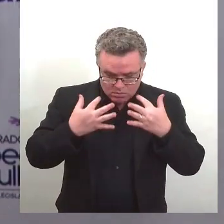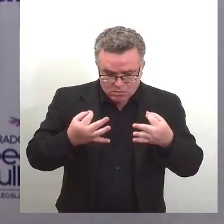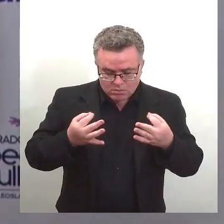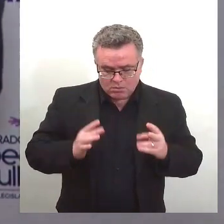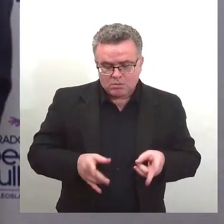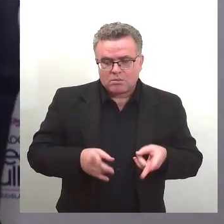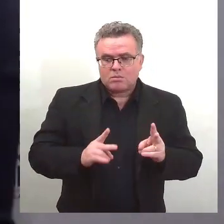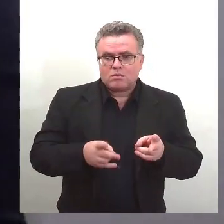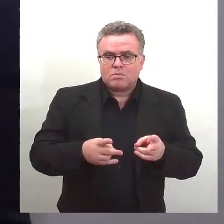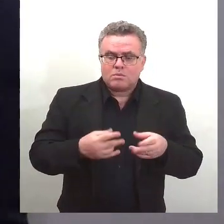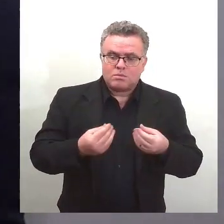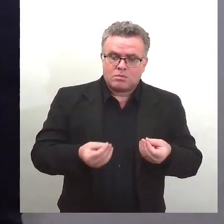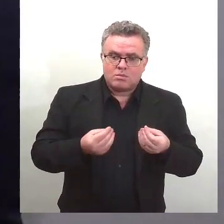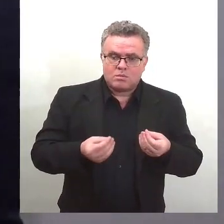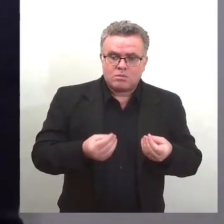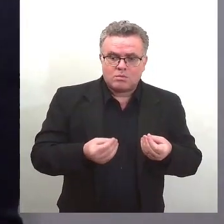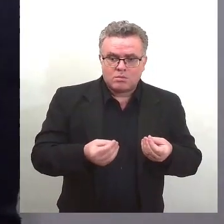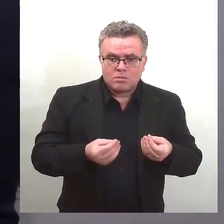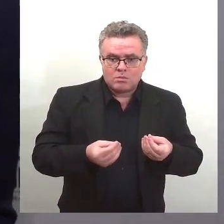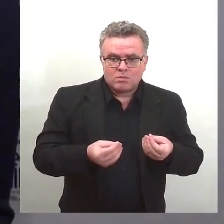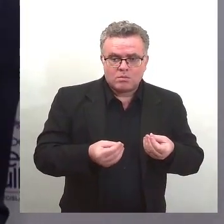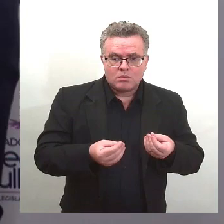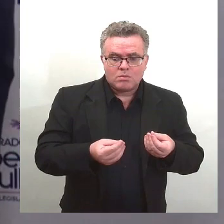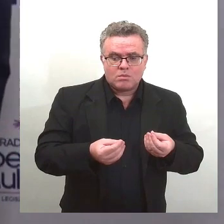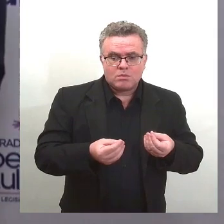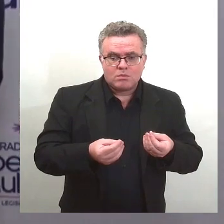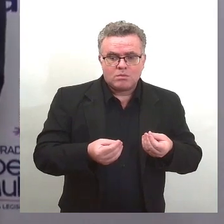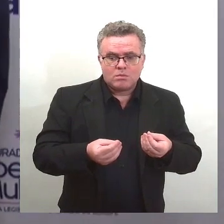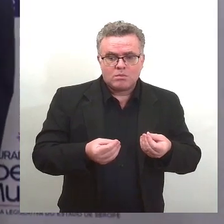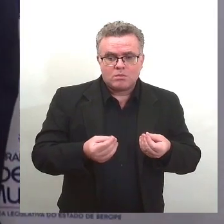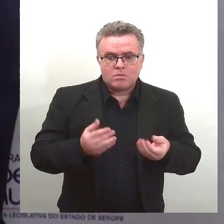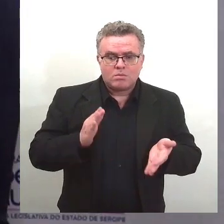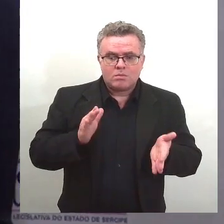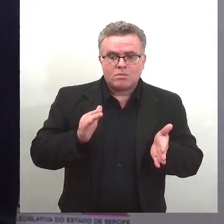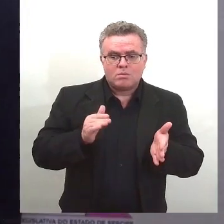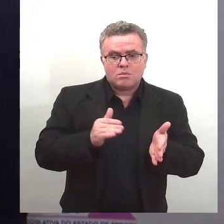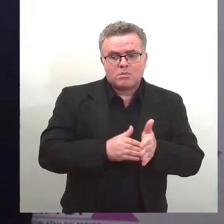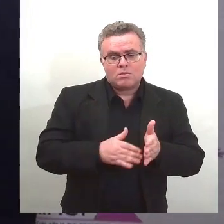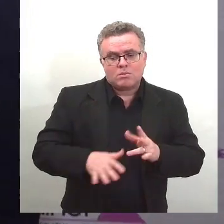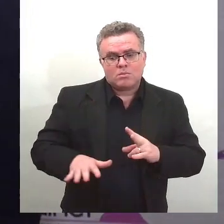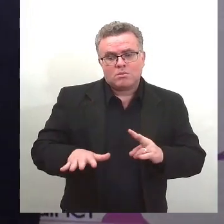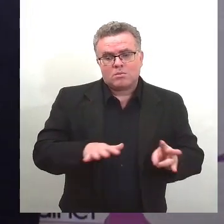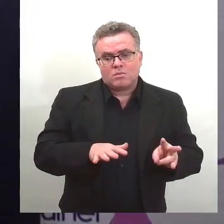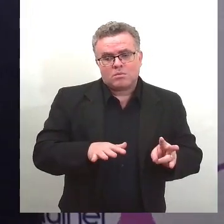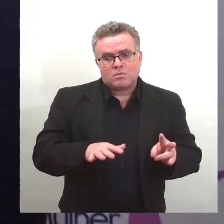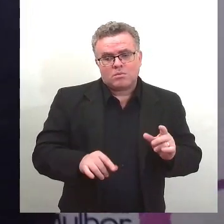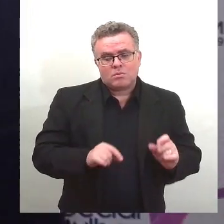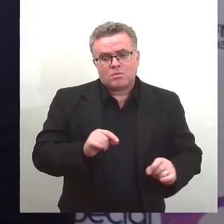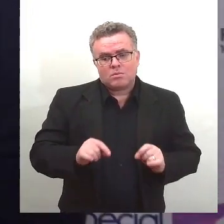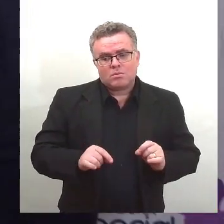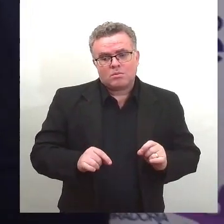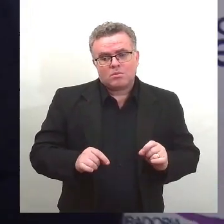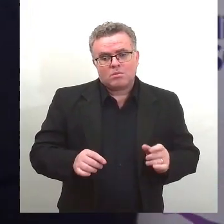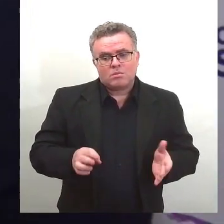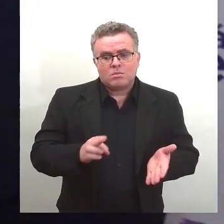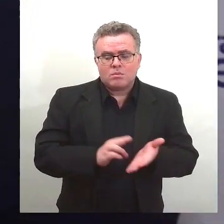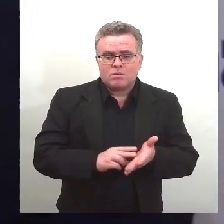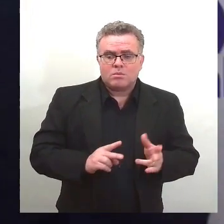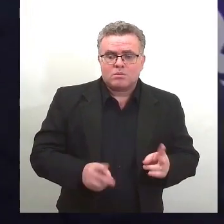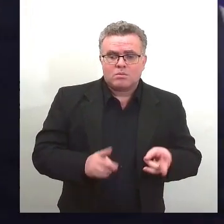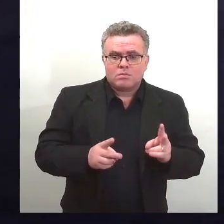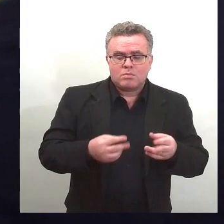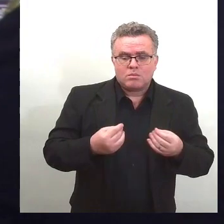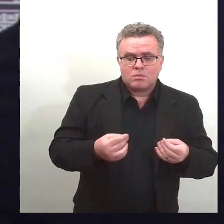categoria. Na última semana, nós pontuamos, antes do carnaval, o